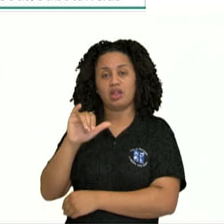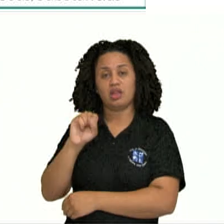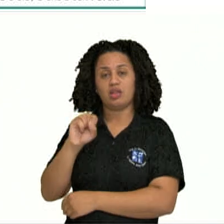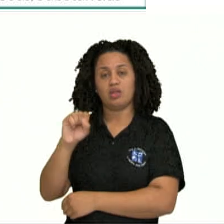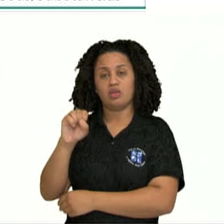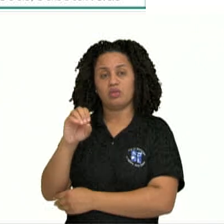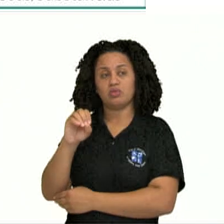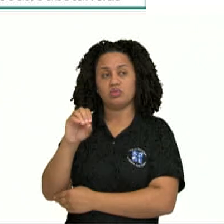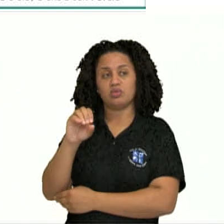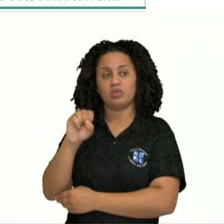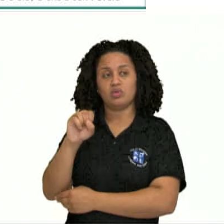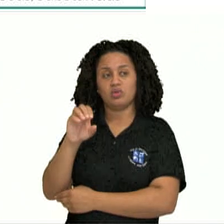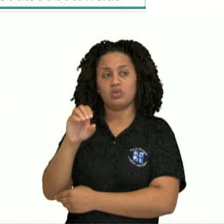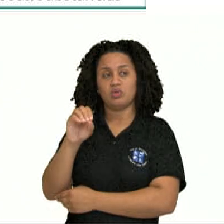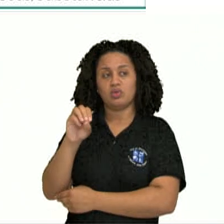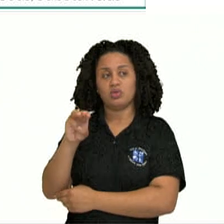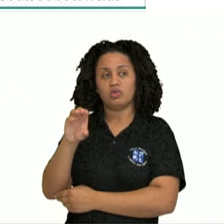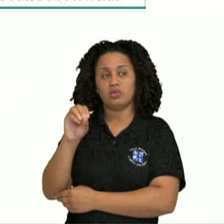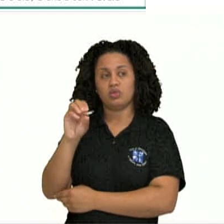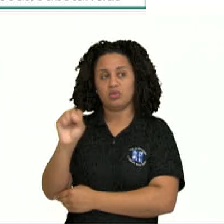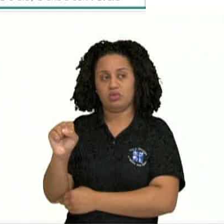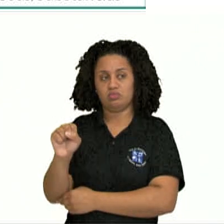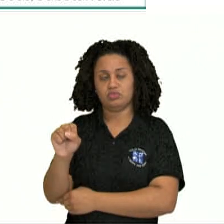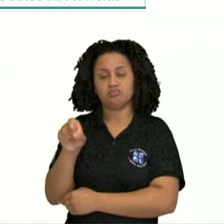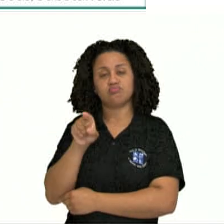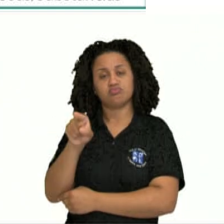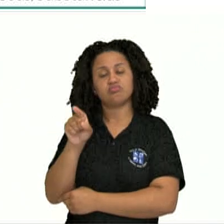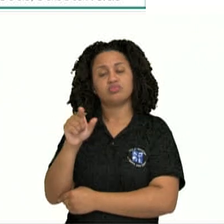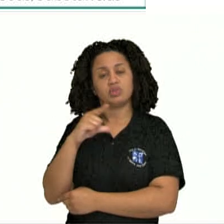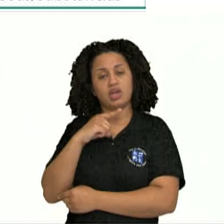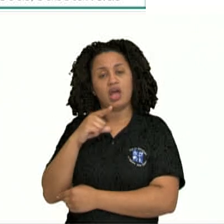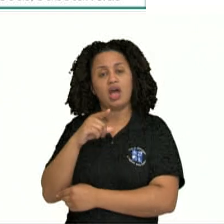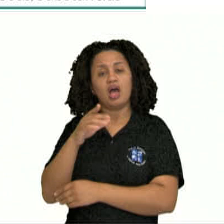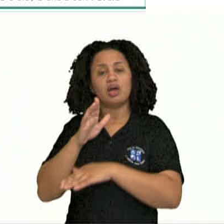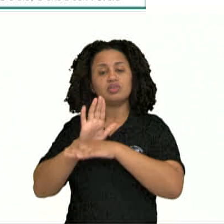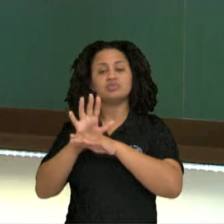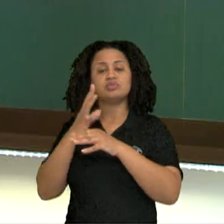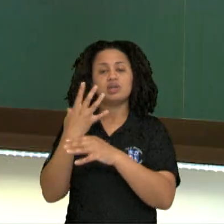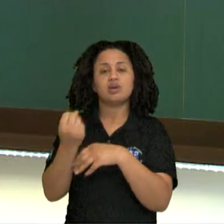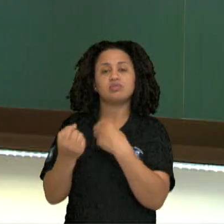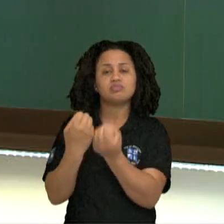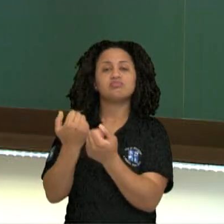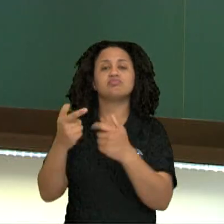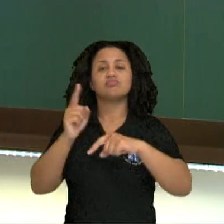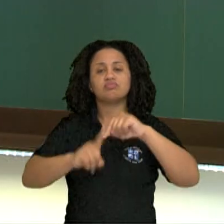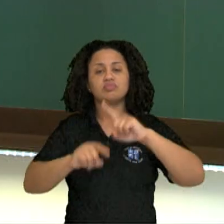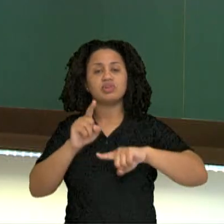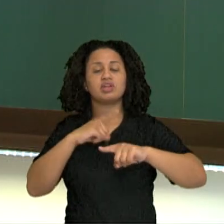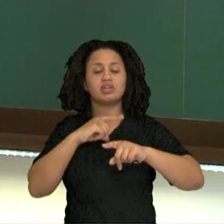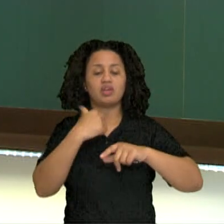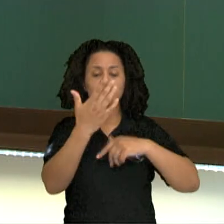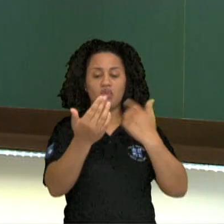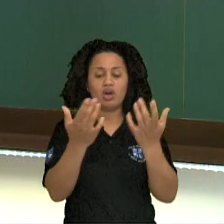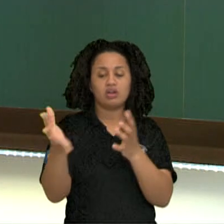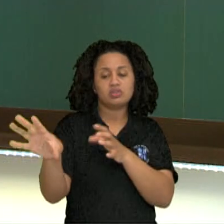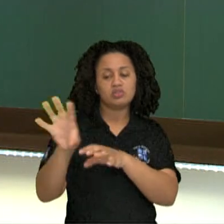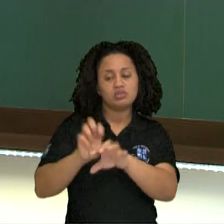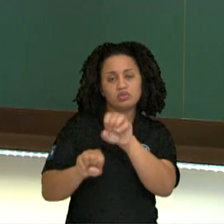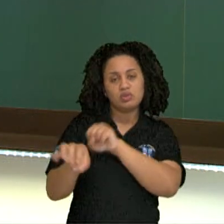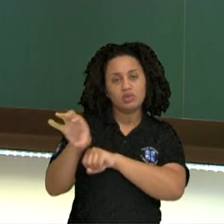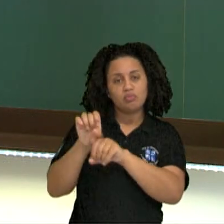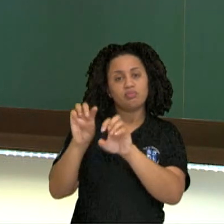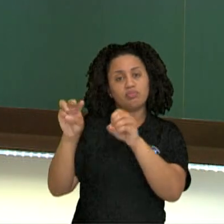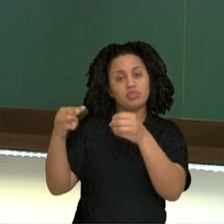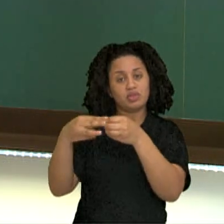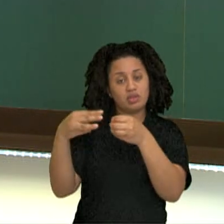umas estruturas são estruturas e organelas celulares que ajudam a digerir substâncias que estão ali no citoplasma vindo de Fora ali dentro da